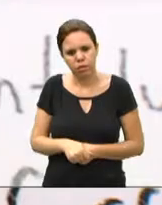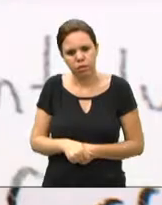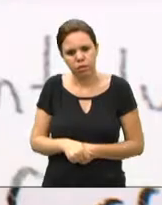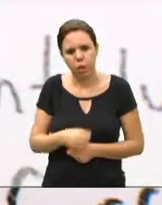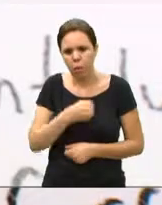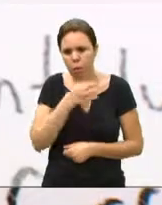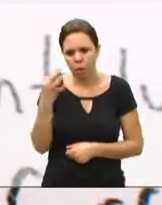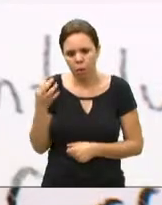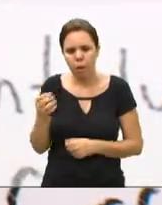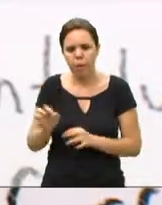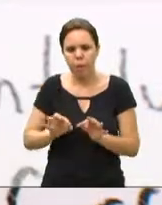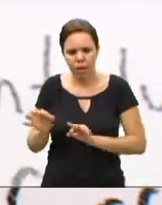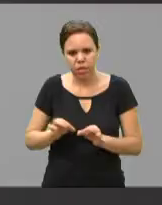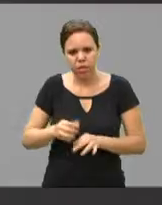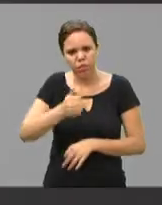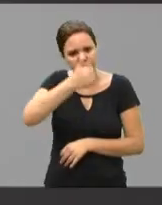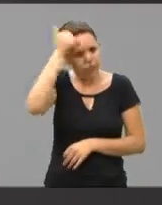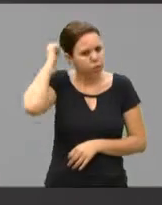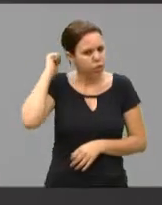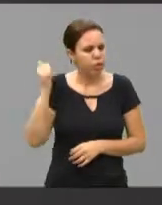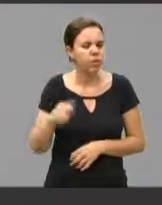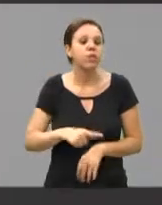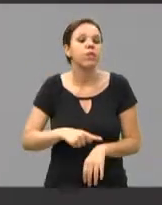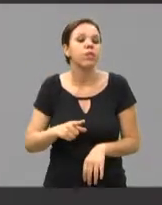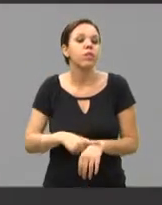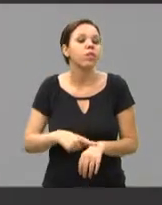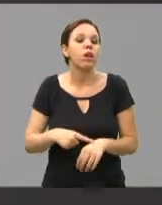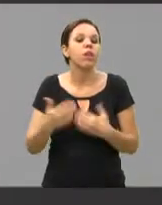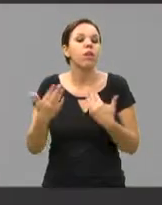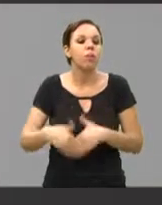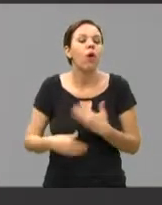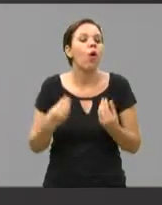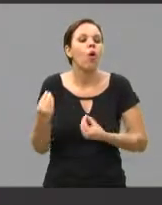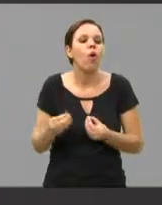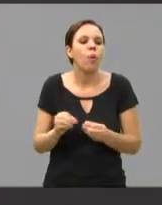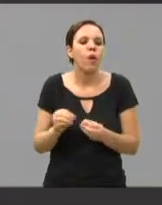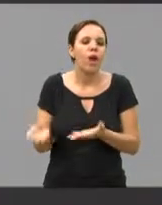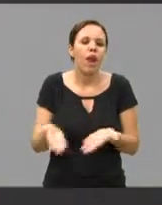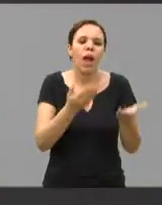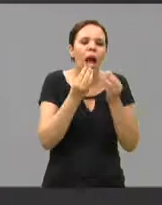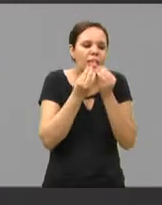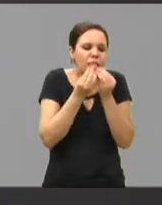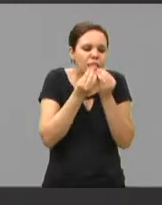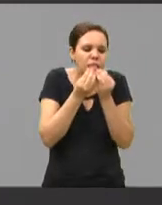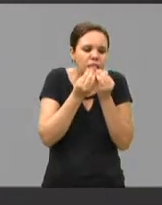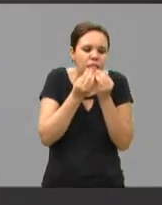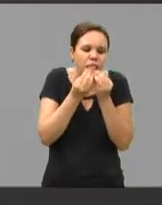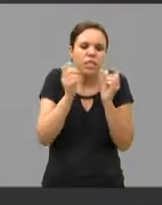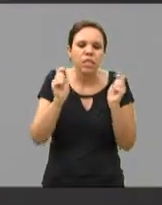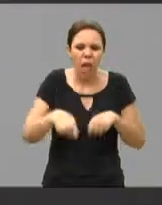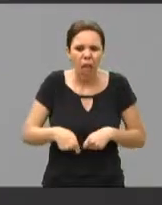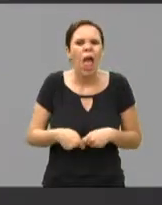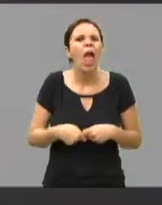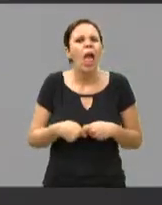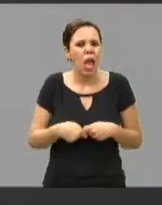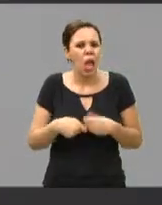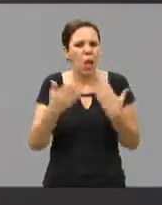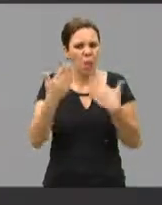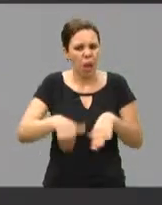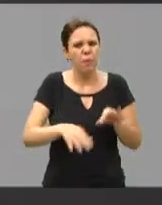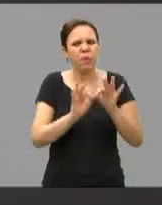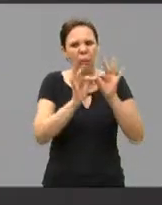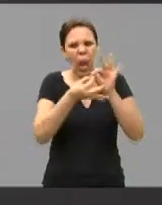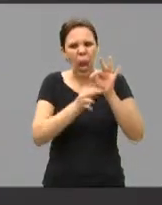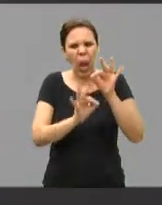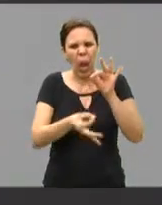boa preparação para o vestibular, né? Na hora da prova, como é que faz? Leva um lanchinho, porque é uma prova extensa, né? Seja o